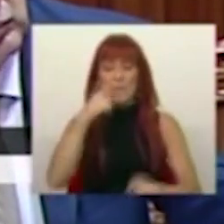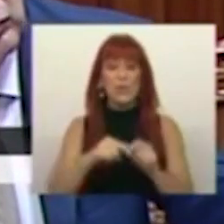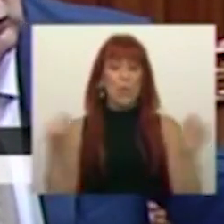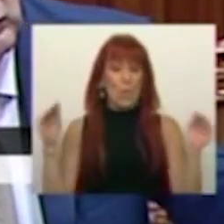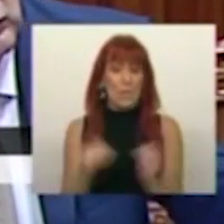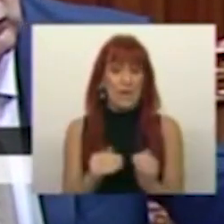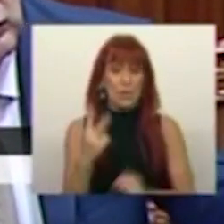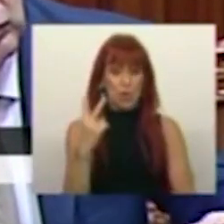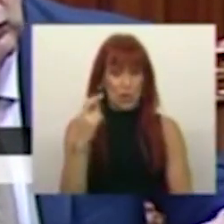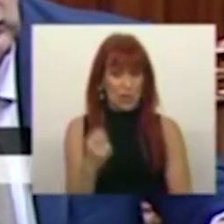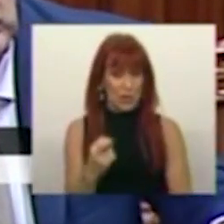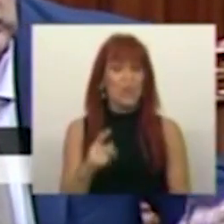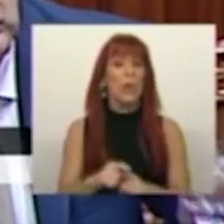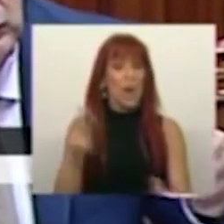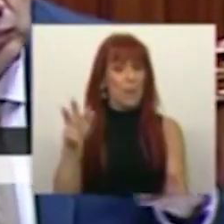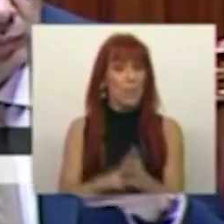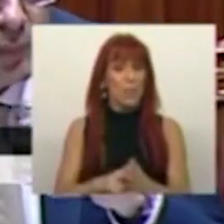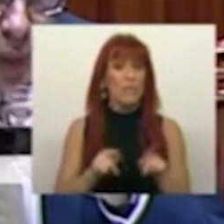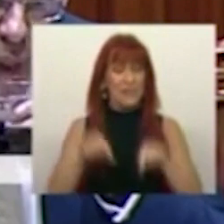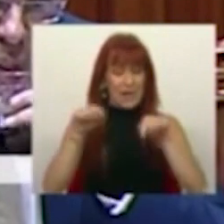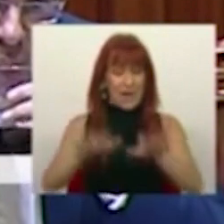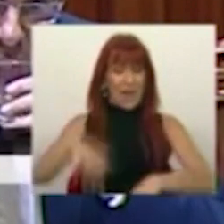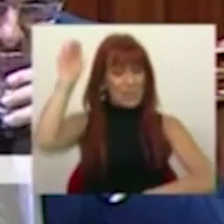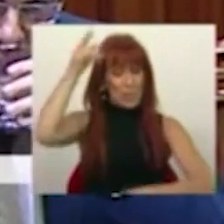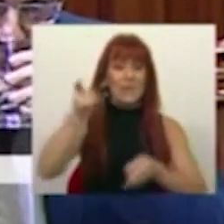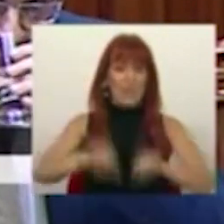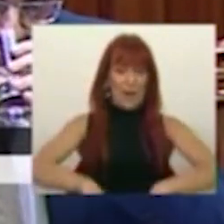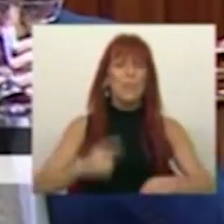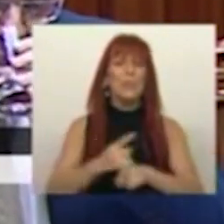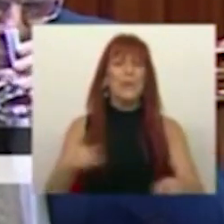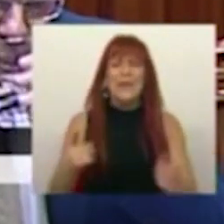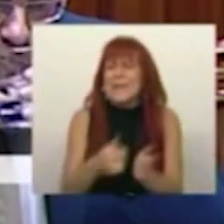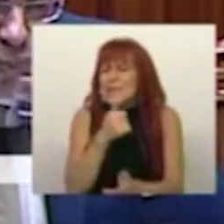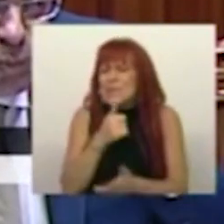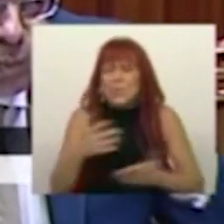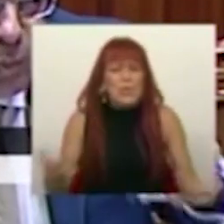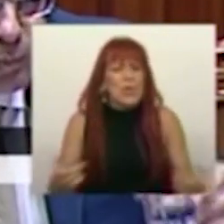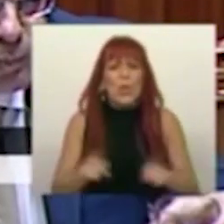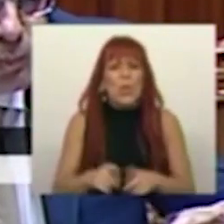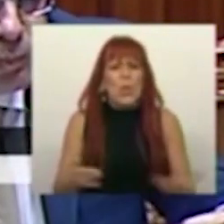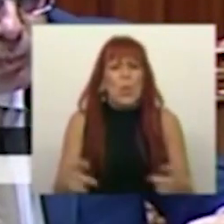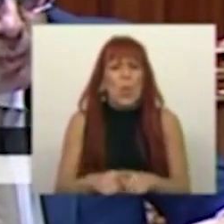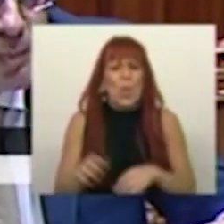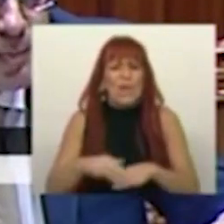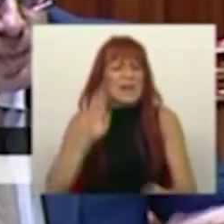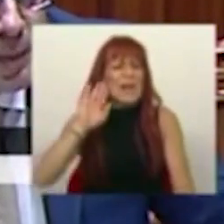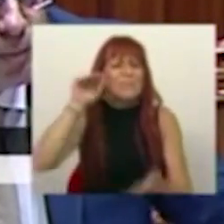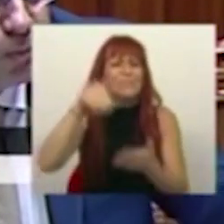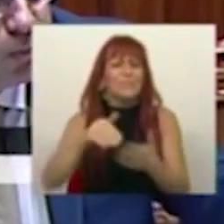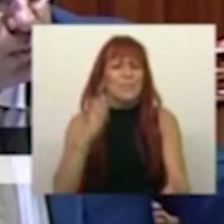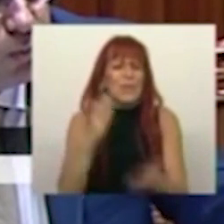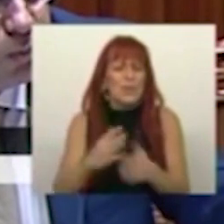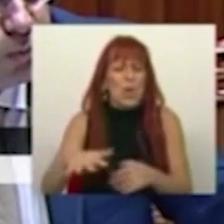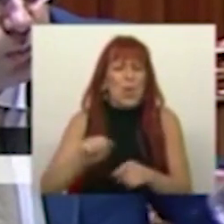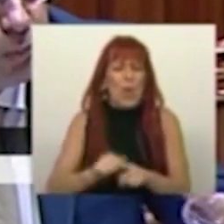um mínimo de 2/3, e até aprovados aqui nesta Assembleia da República. Porque são decisões que não produzem efeitos só